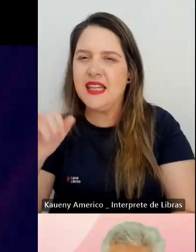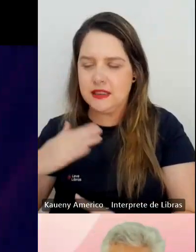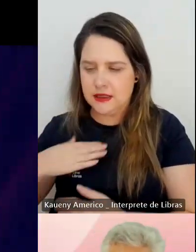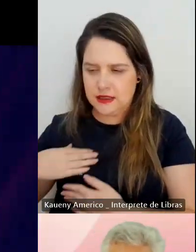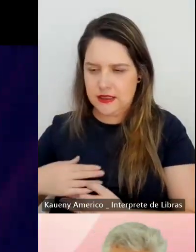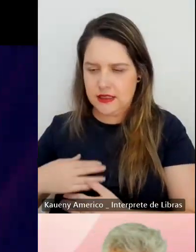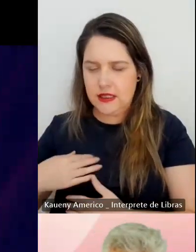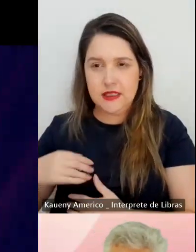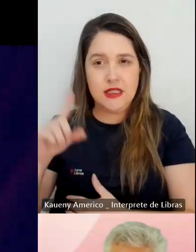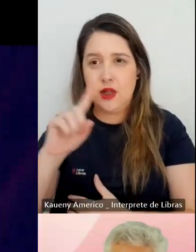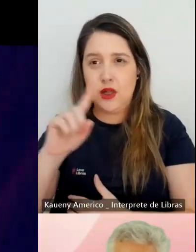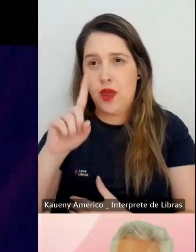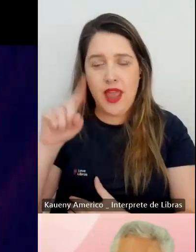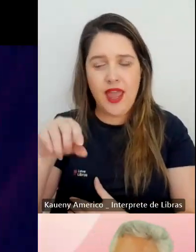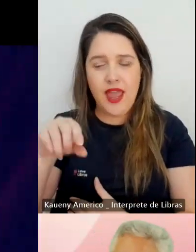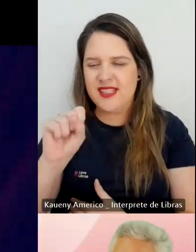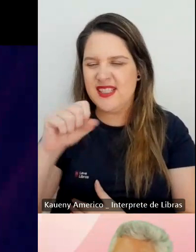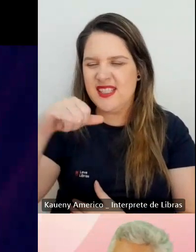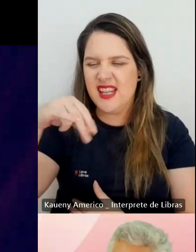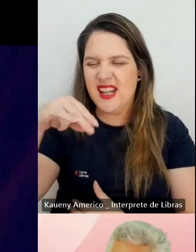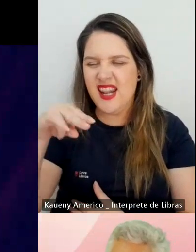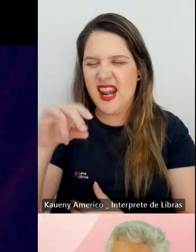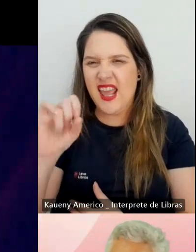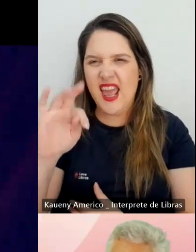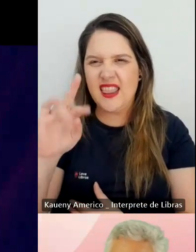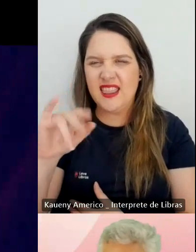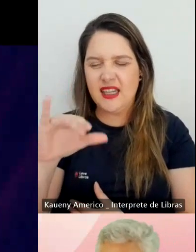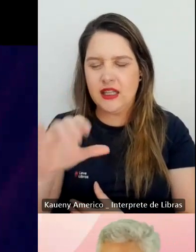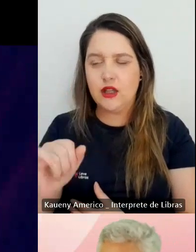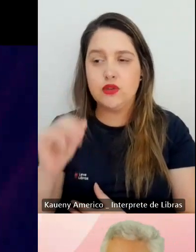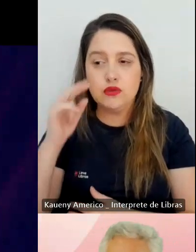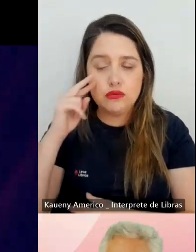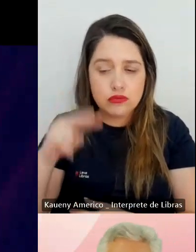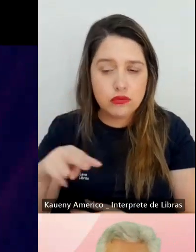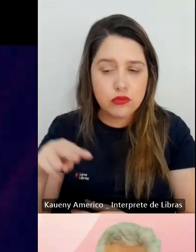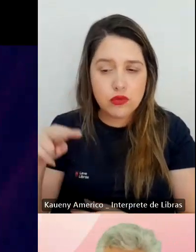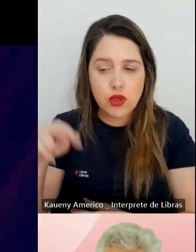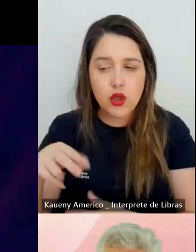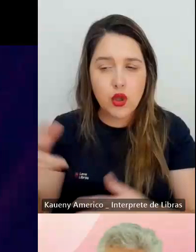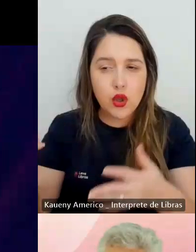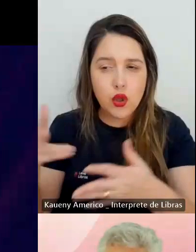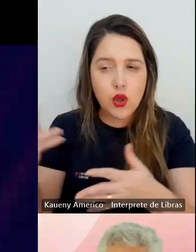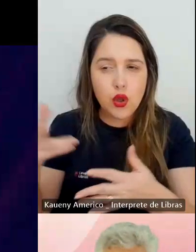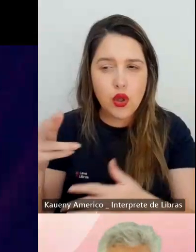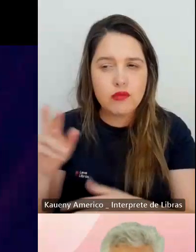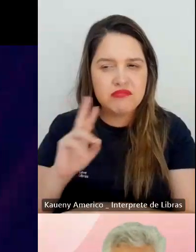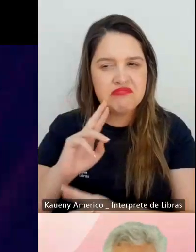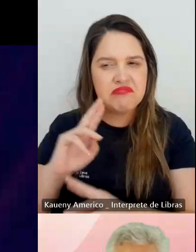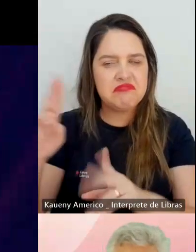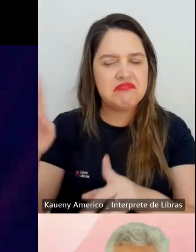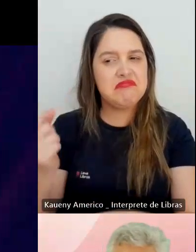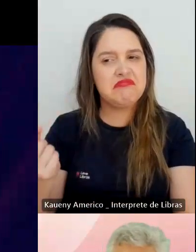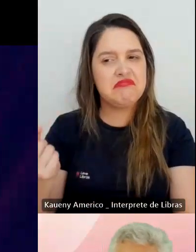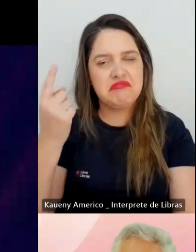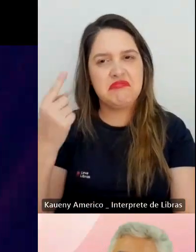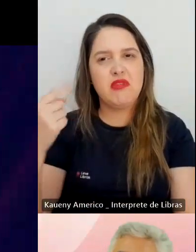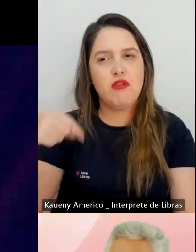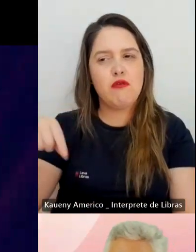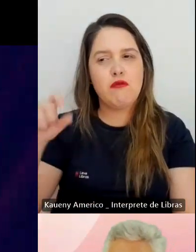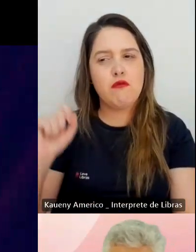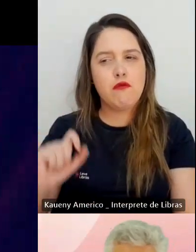simétricas, mas aquilo, todo dia eu me olho. Hoje eu olhei, achei diferente, vou aumentar a minha atenção,